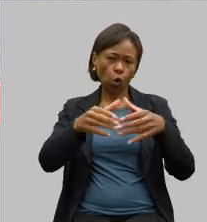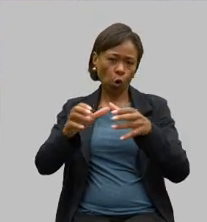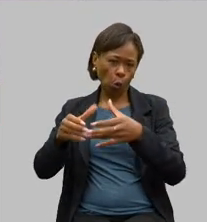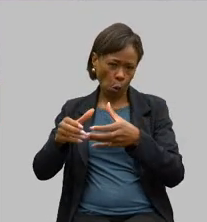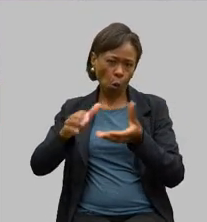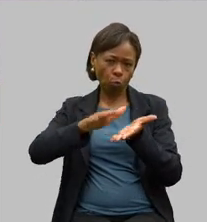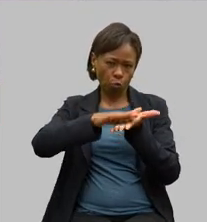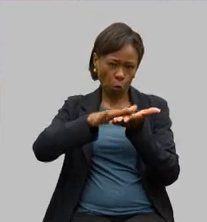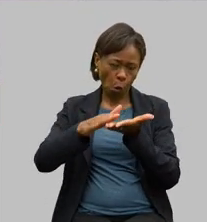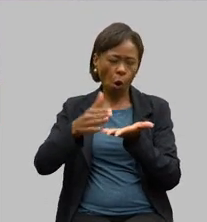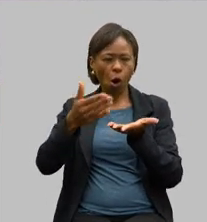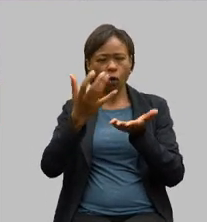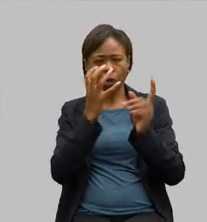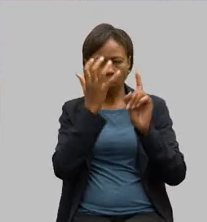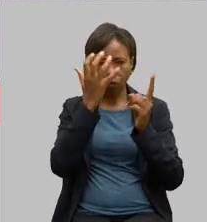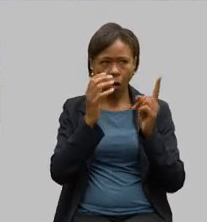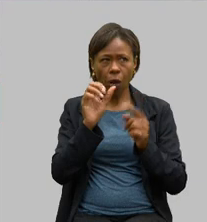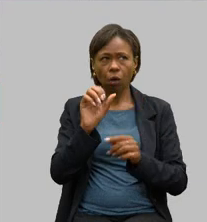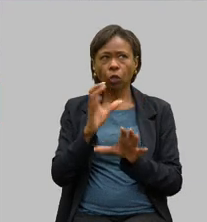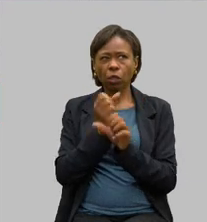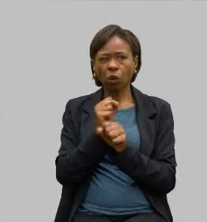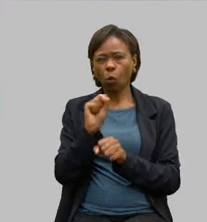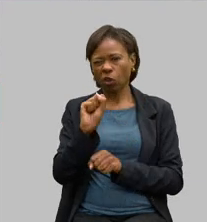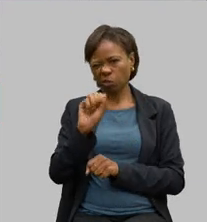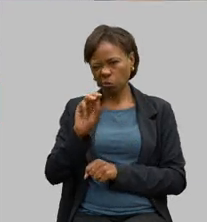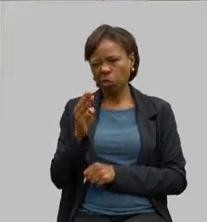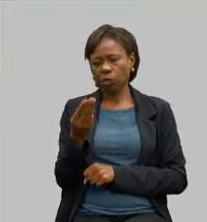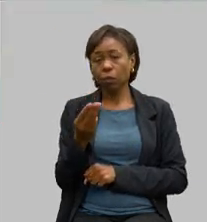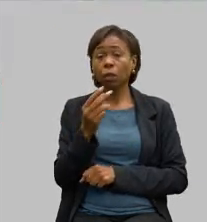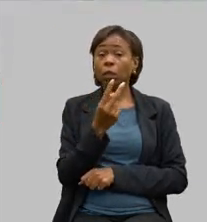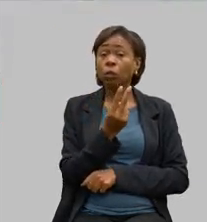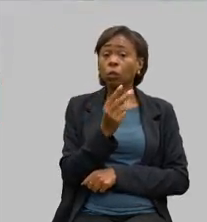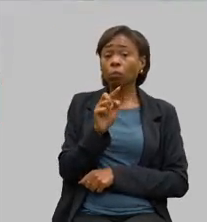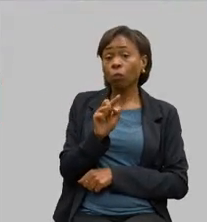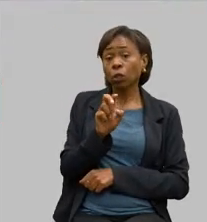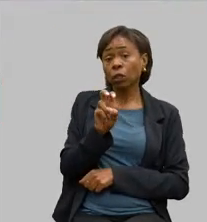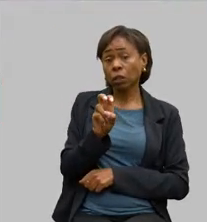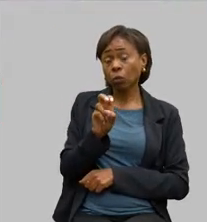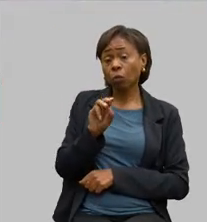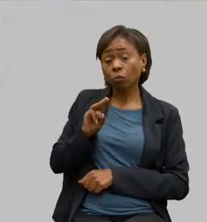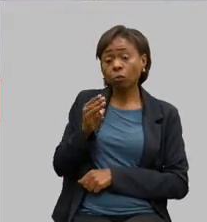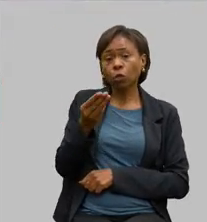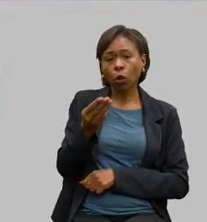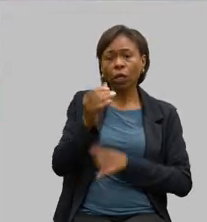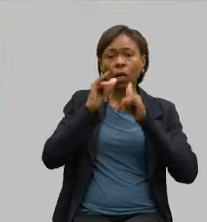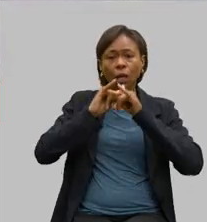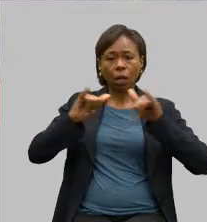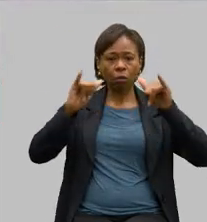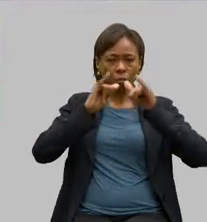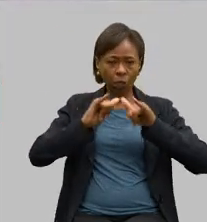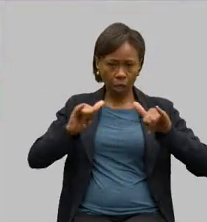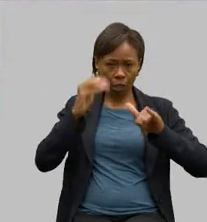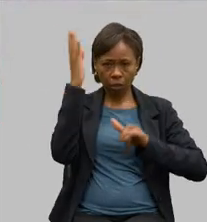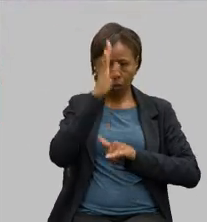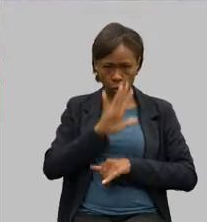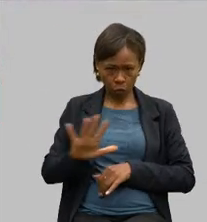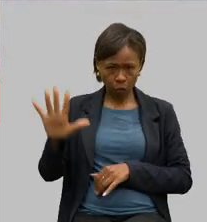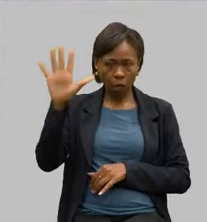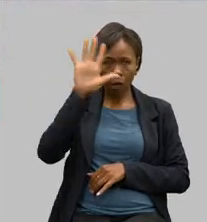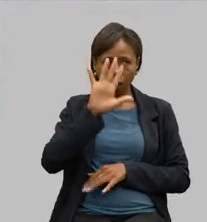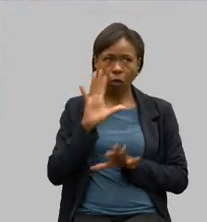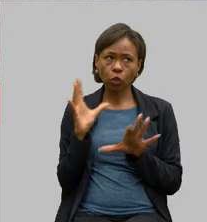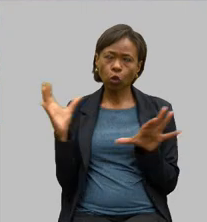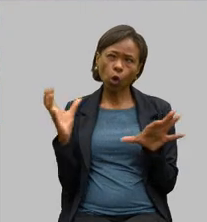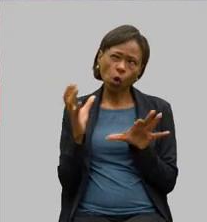8 milhões e foram 2.5 milhões na campanha Nacional então somando isso dá mais ou menos uns